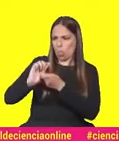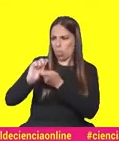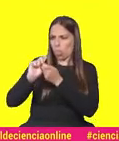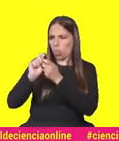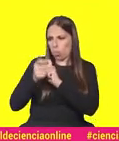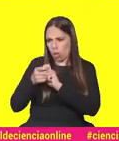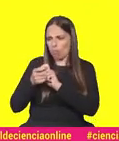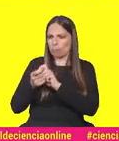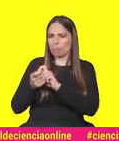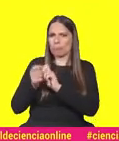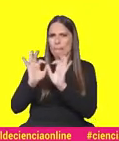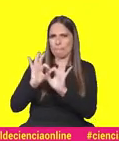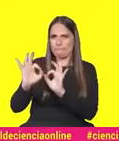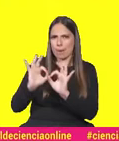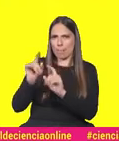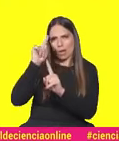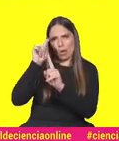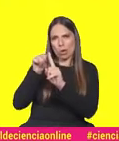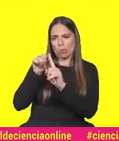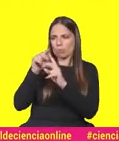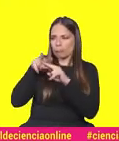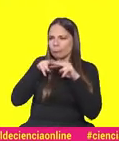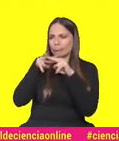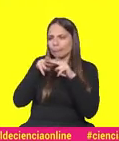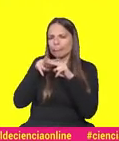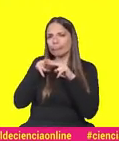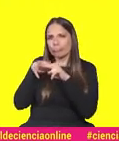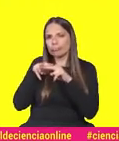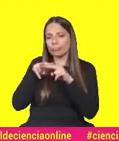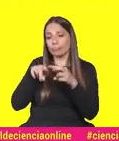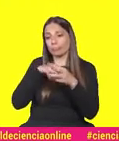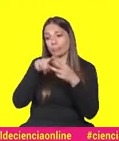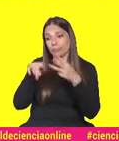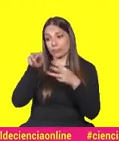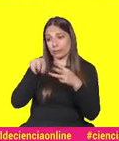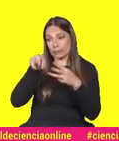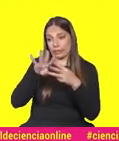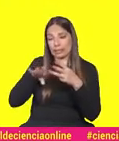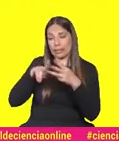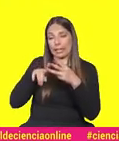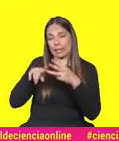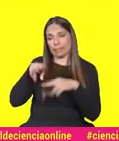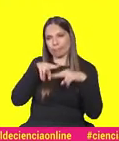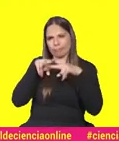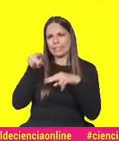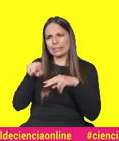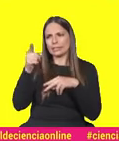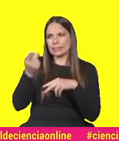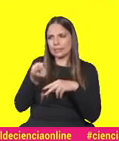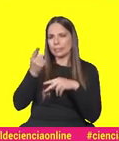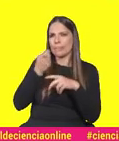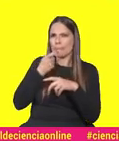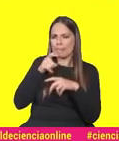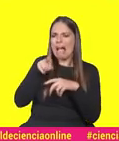reconstituídos, são preparados para serem estudados. A terceira fase do trabalho de um paleontólogo. Aí temos que perceber